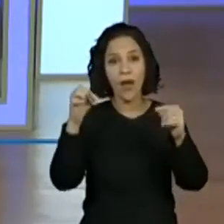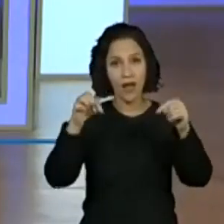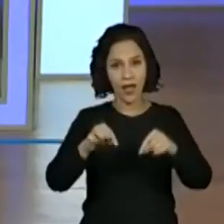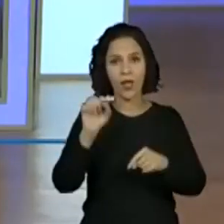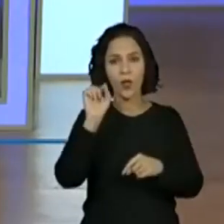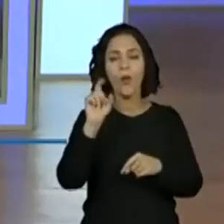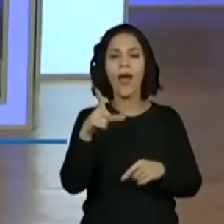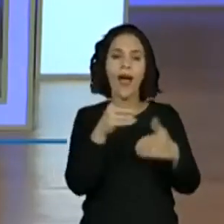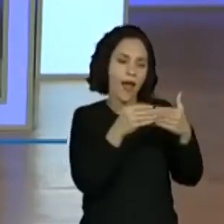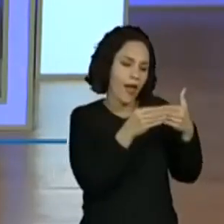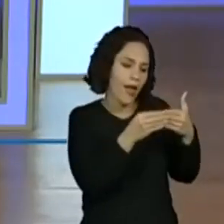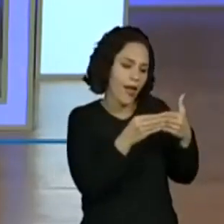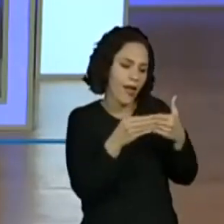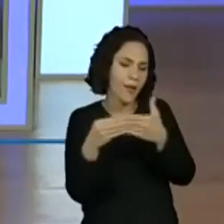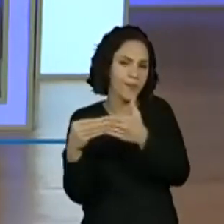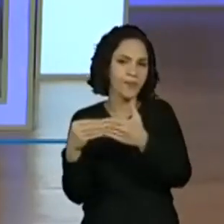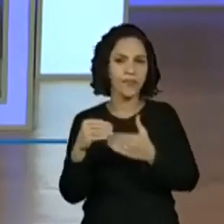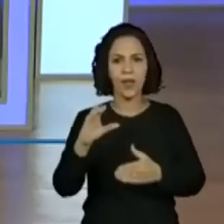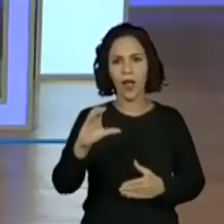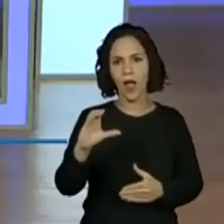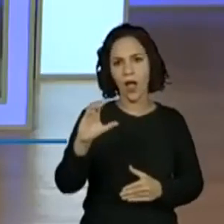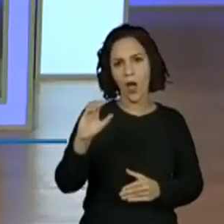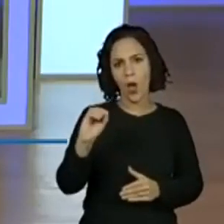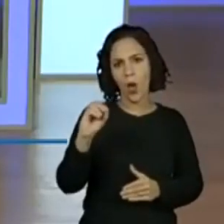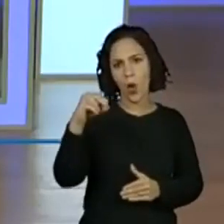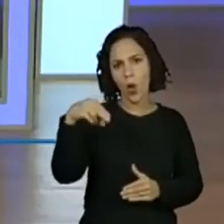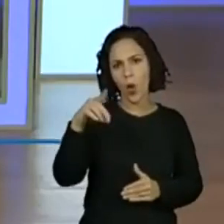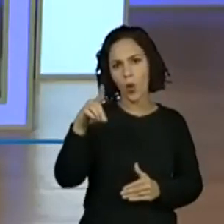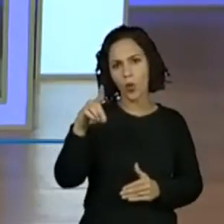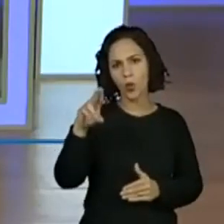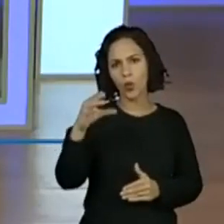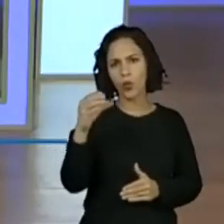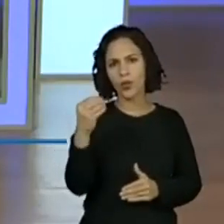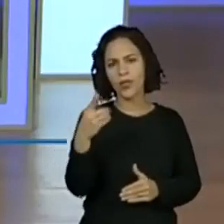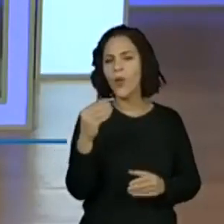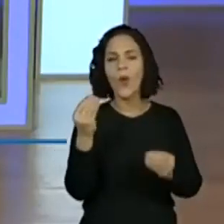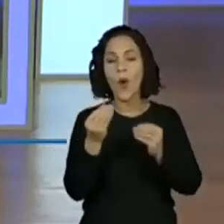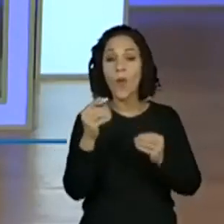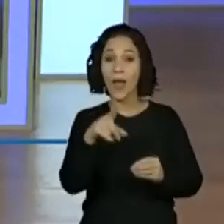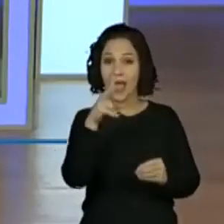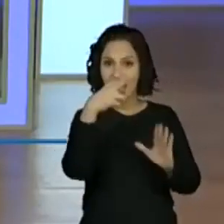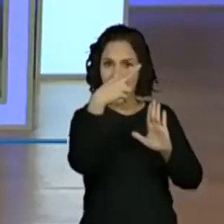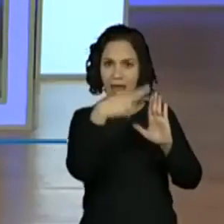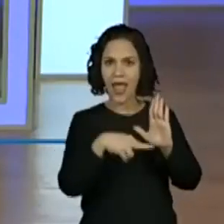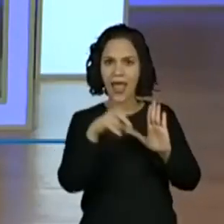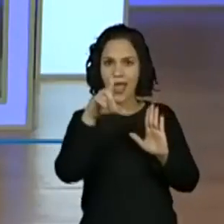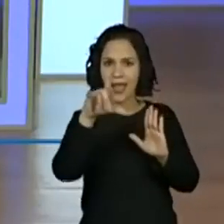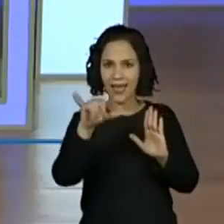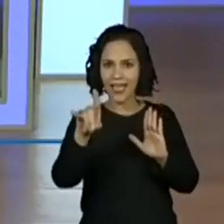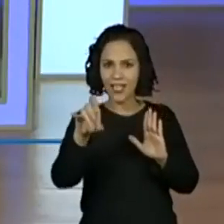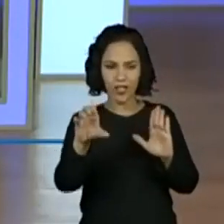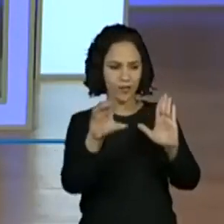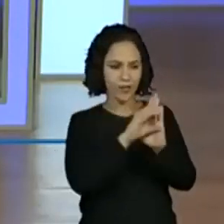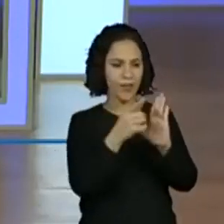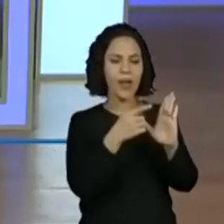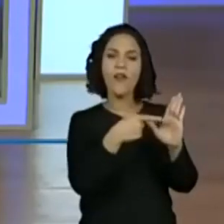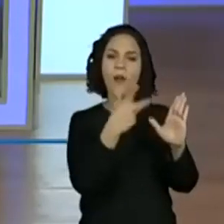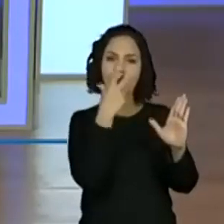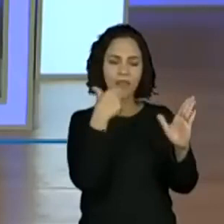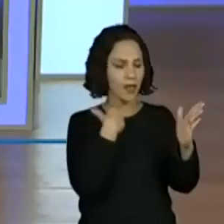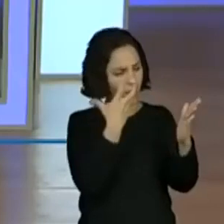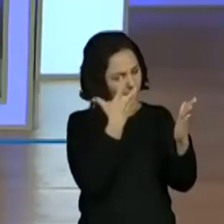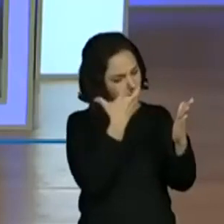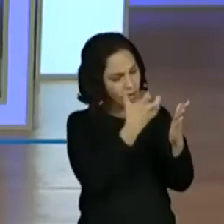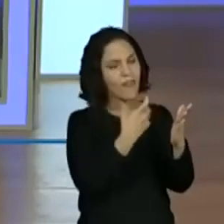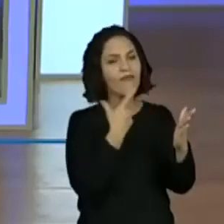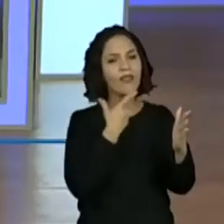da condução, né? O lead vai fazer isso, ele vai conduzir para que a gente vá querendo ali ler. Vocês perceberam isso nas duas notícias